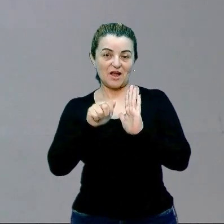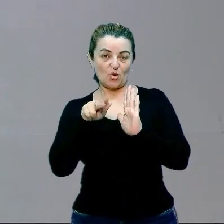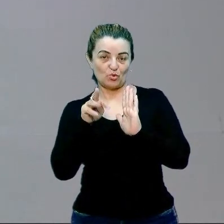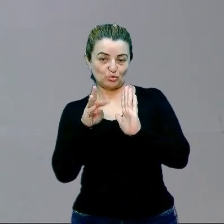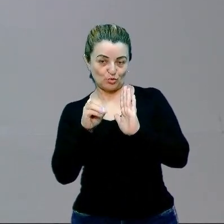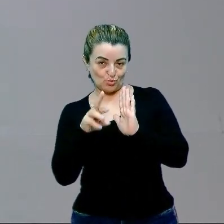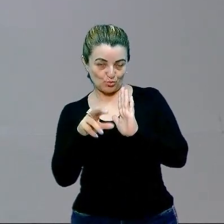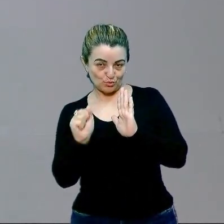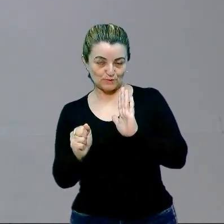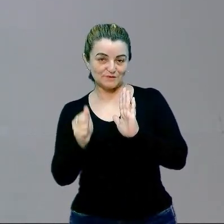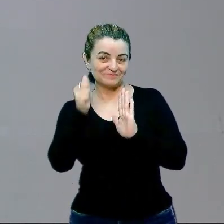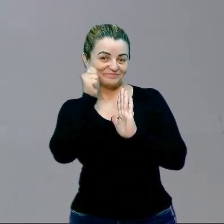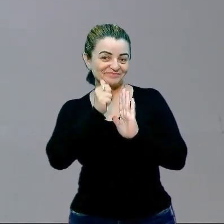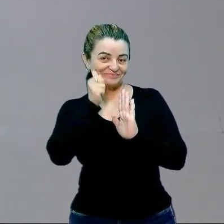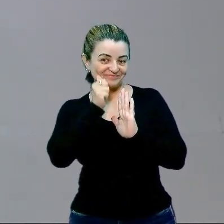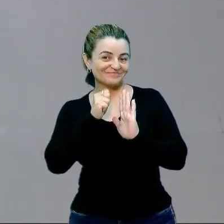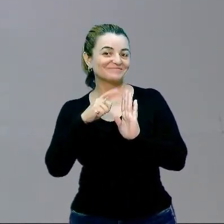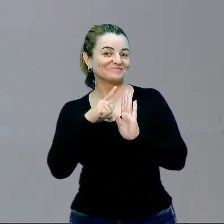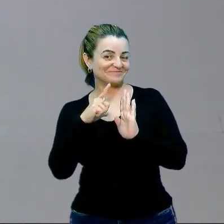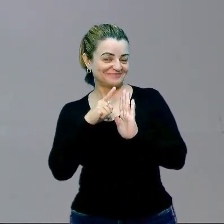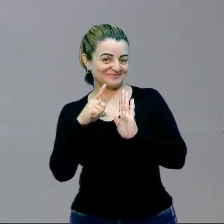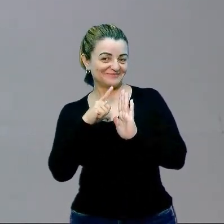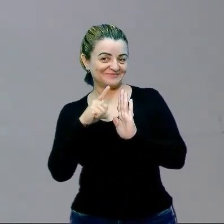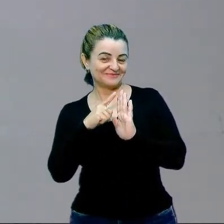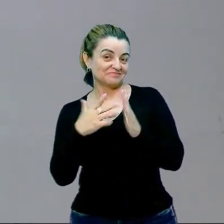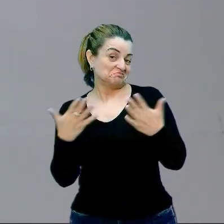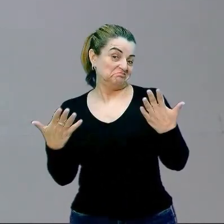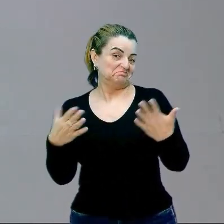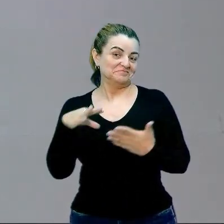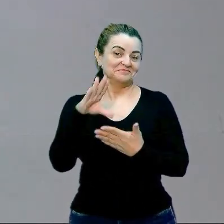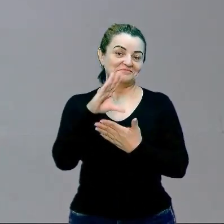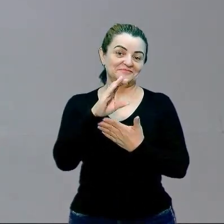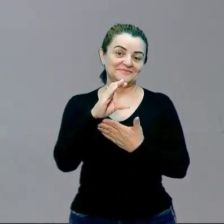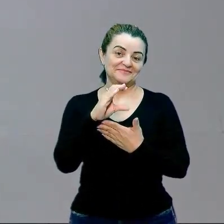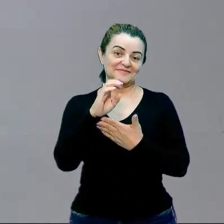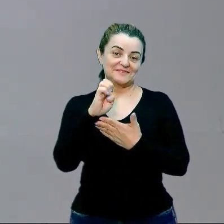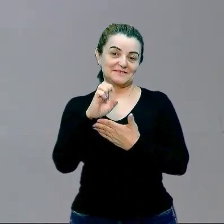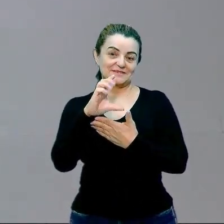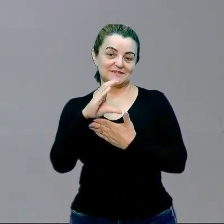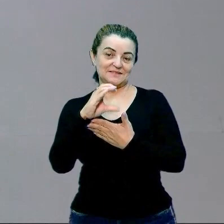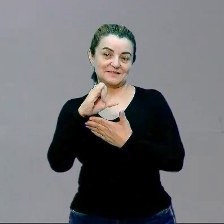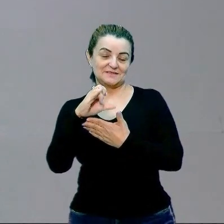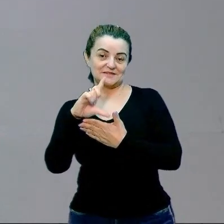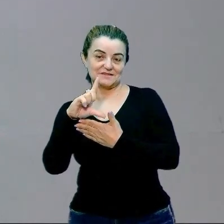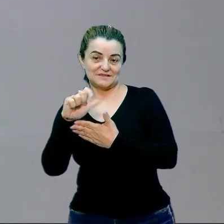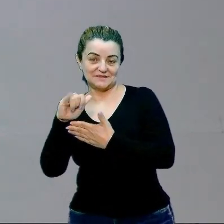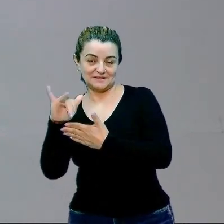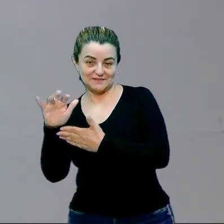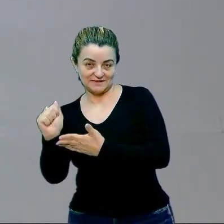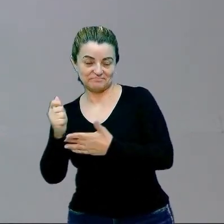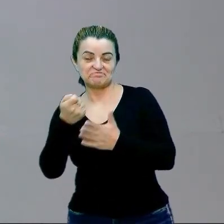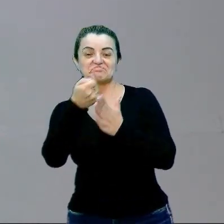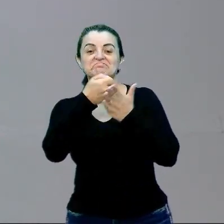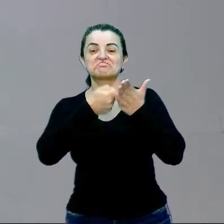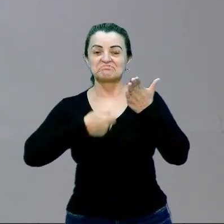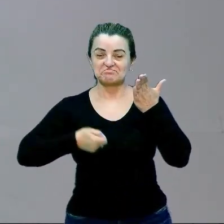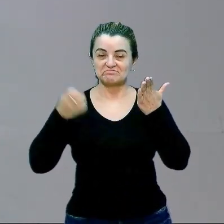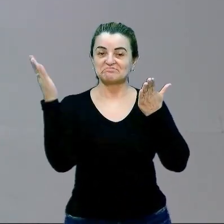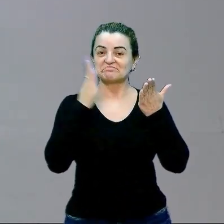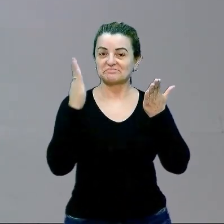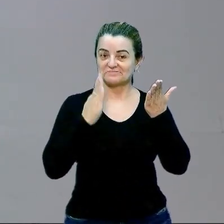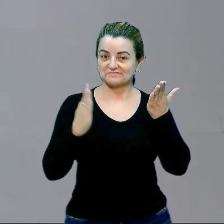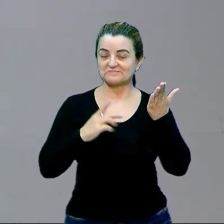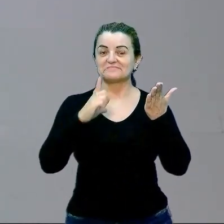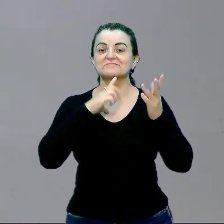autores femininos. Então, eu tenho a Cecília Meirelles, que é uma grande escritora brasileira que